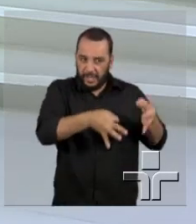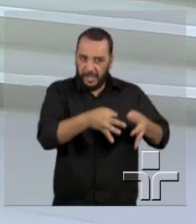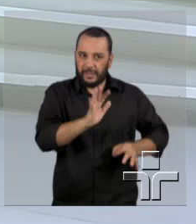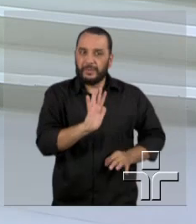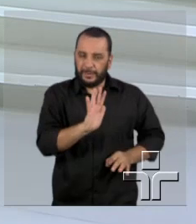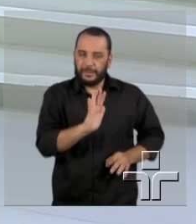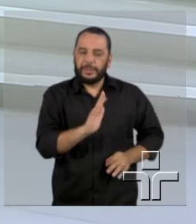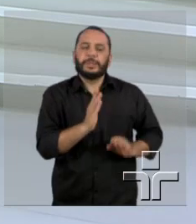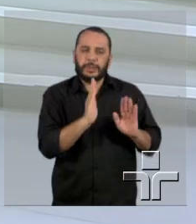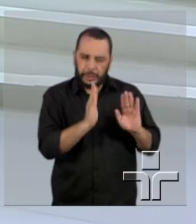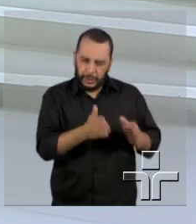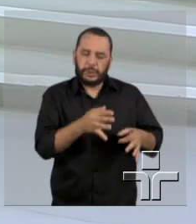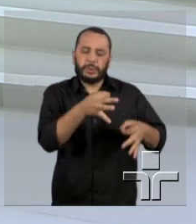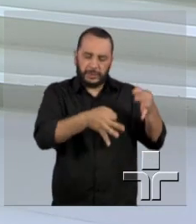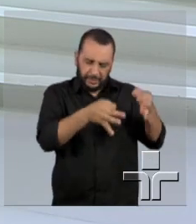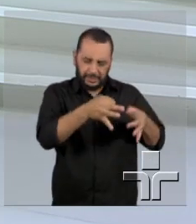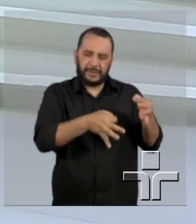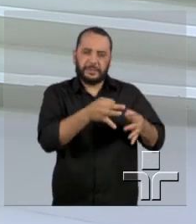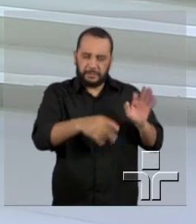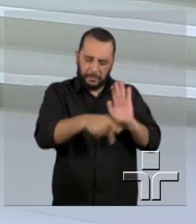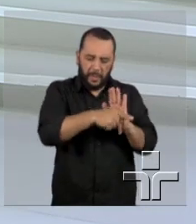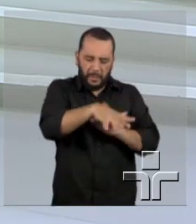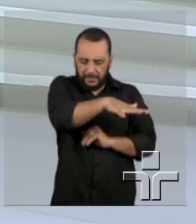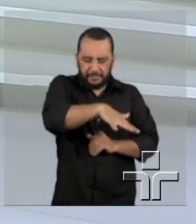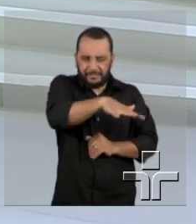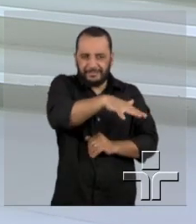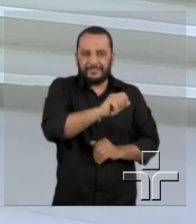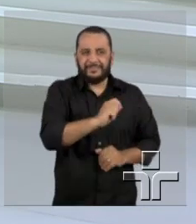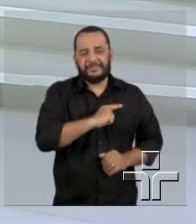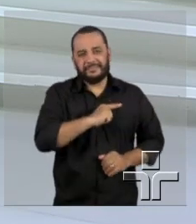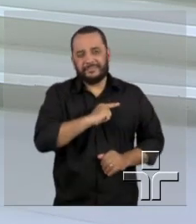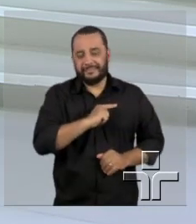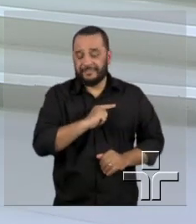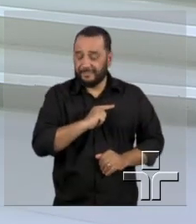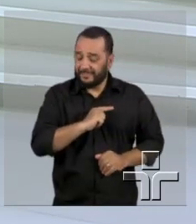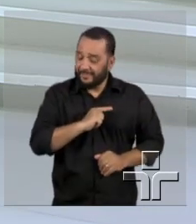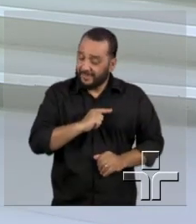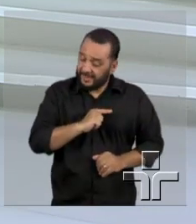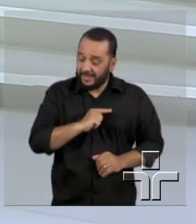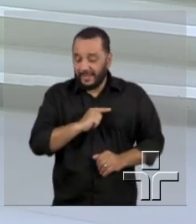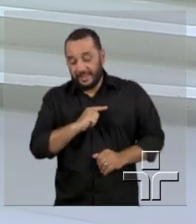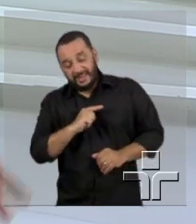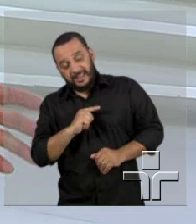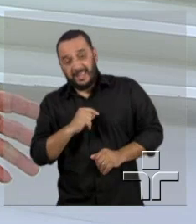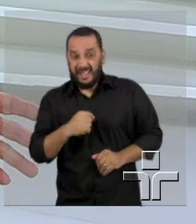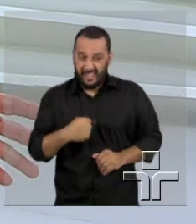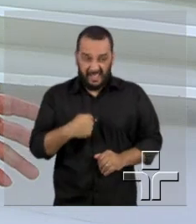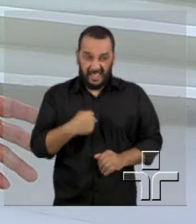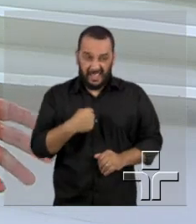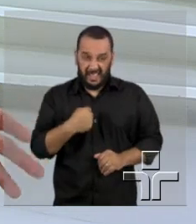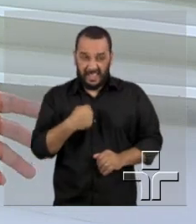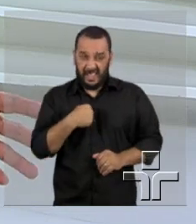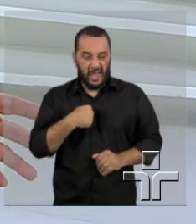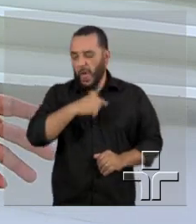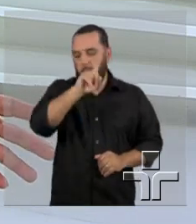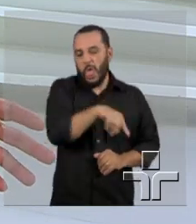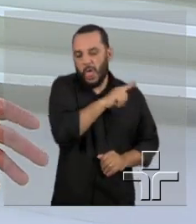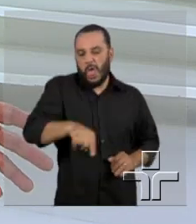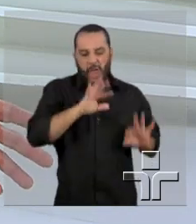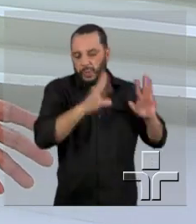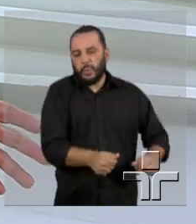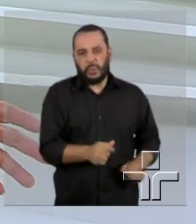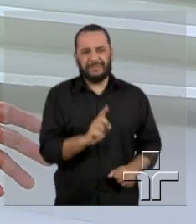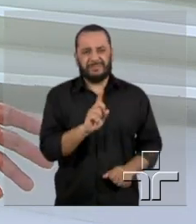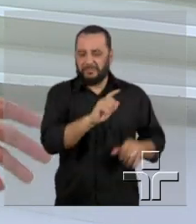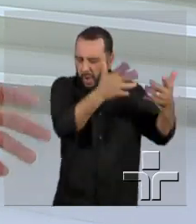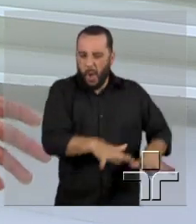de julgamento judiciário propriamente dito, eu não arriscaria, ousaria dizer que está tudo nulo, está tudo desfeito.